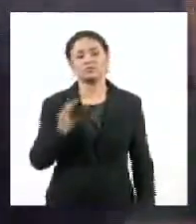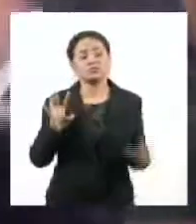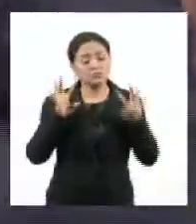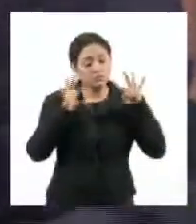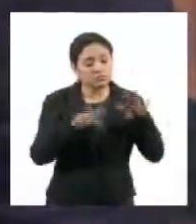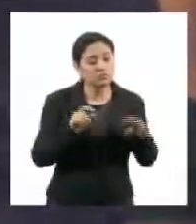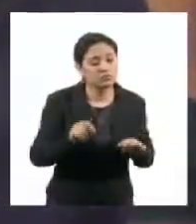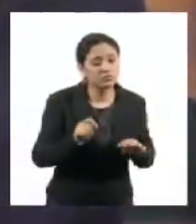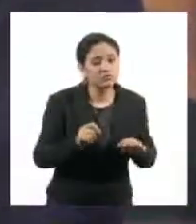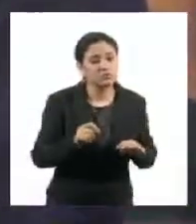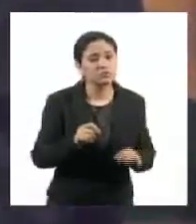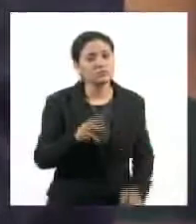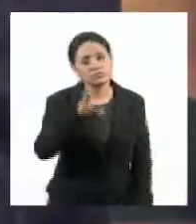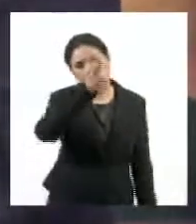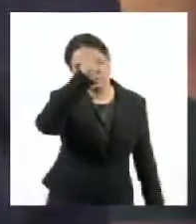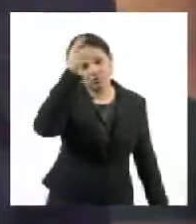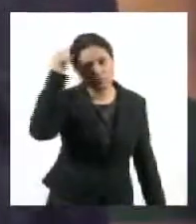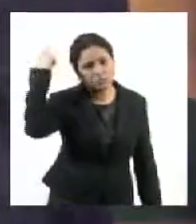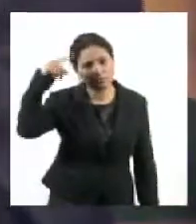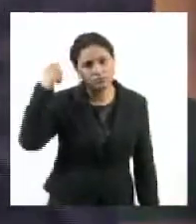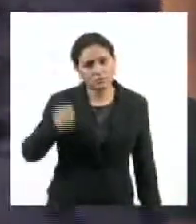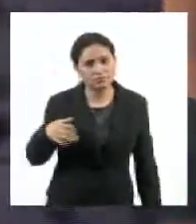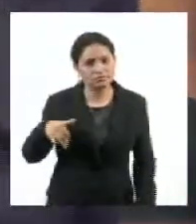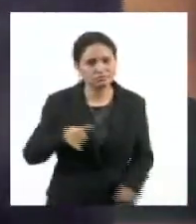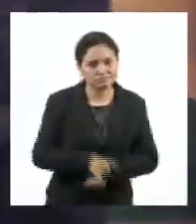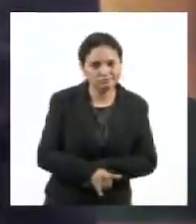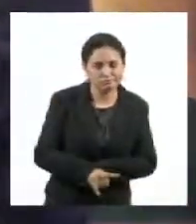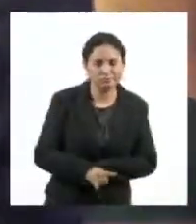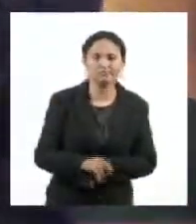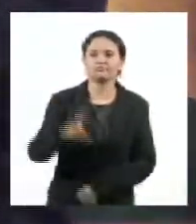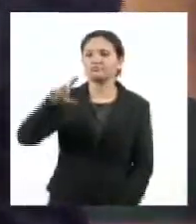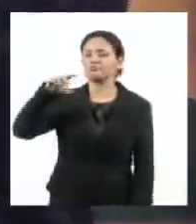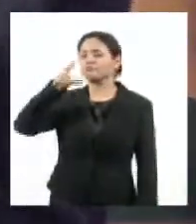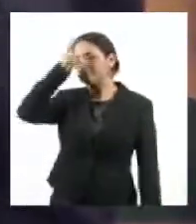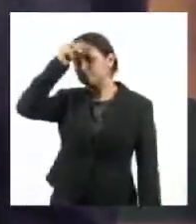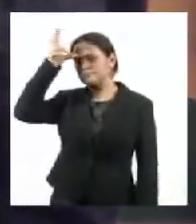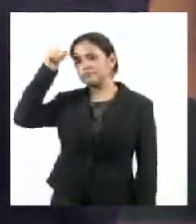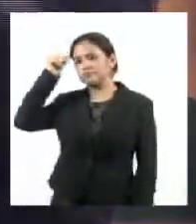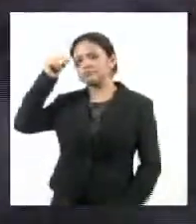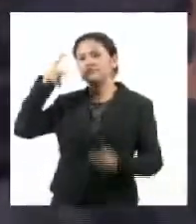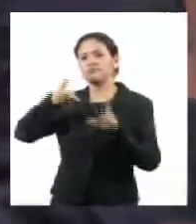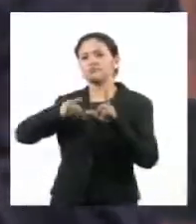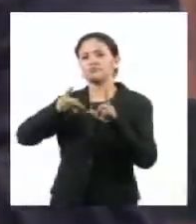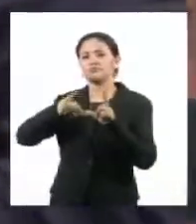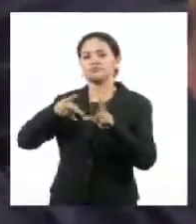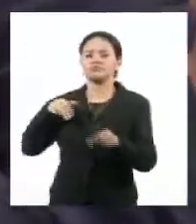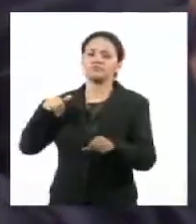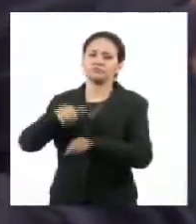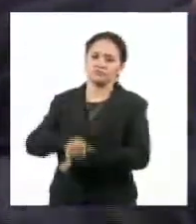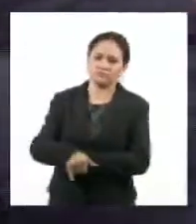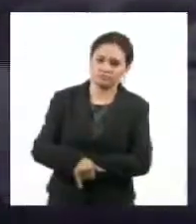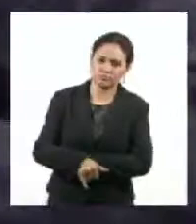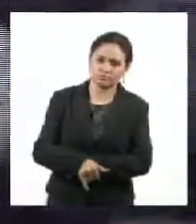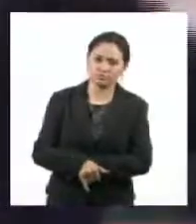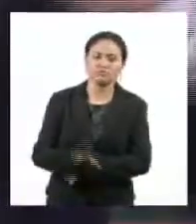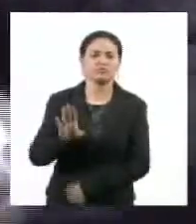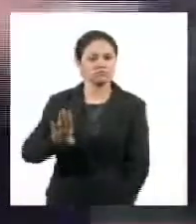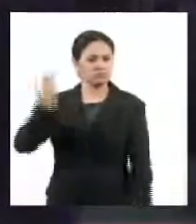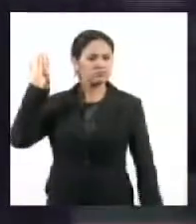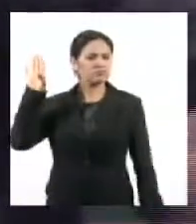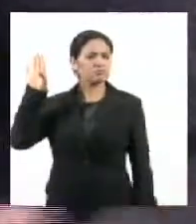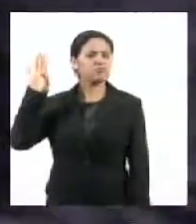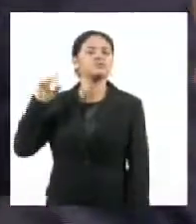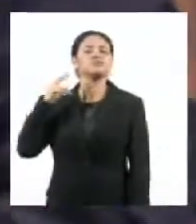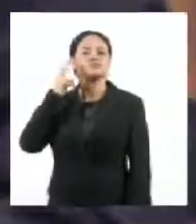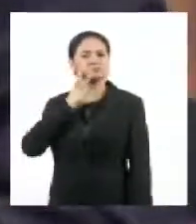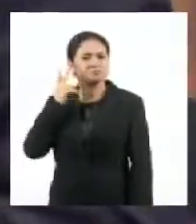Ribamar não se fez presente. O prefeito de Passo do Miá não se fez presente. Ora, durante a campanha, candidatos a vereador,